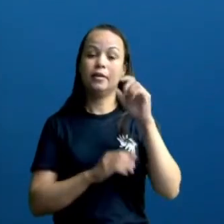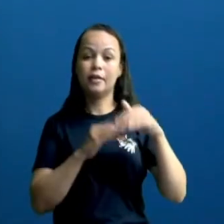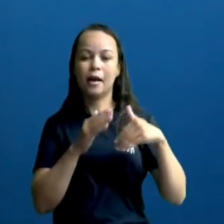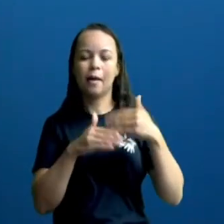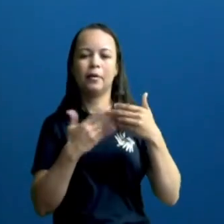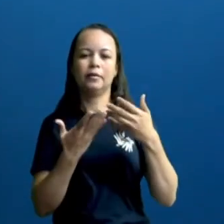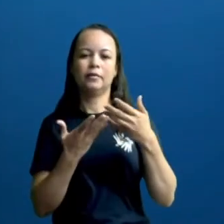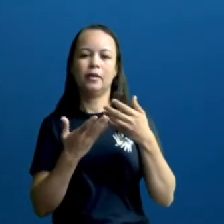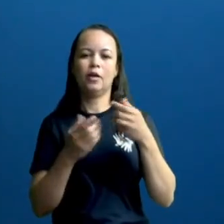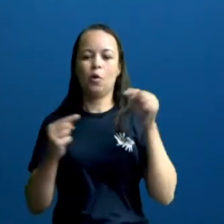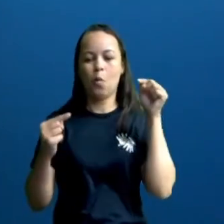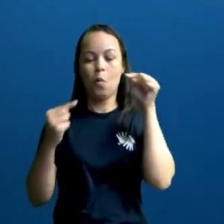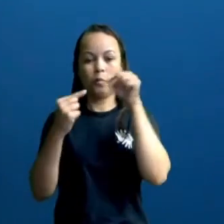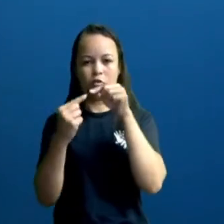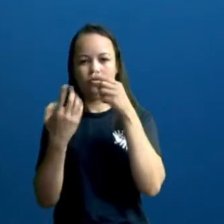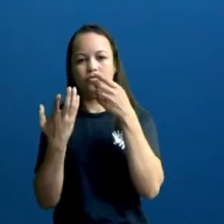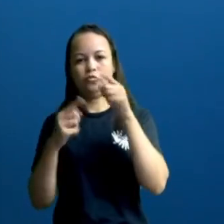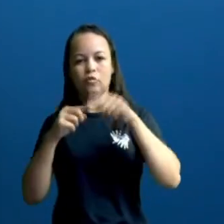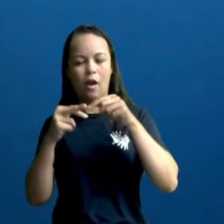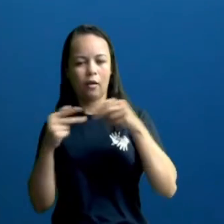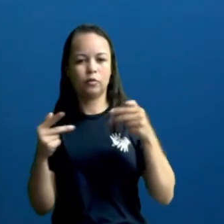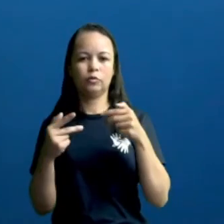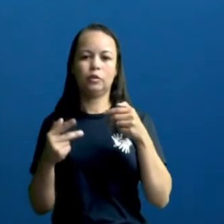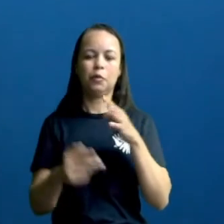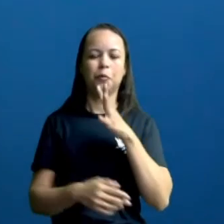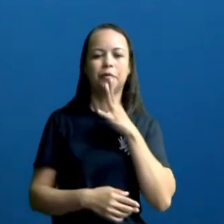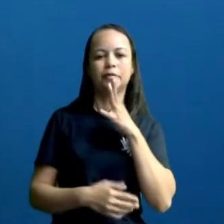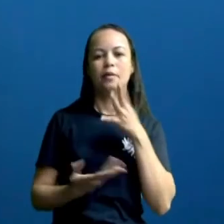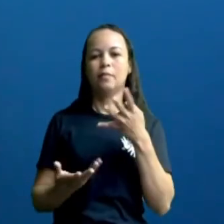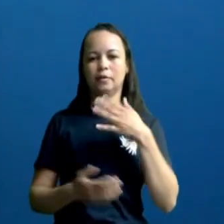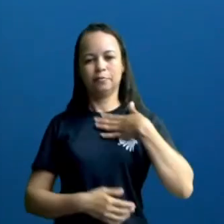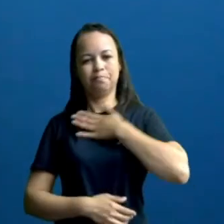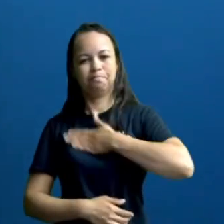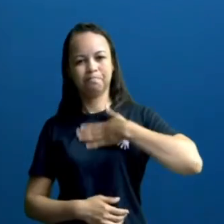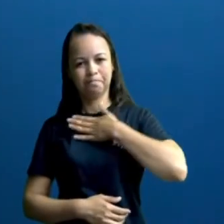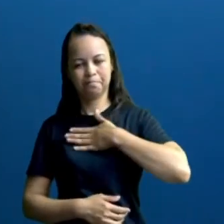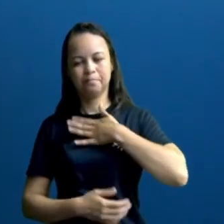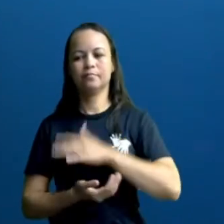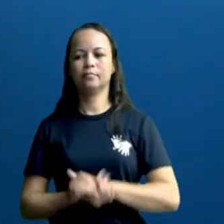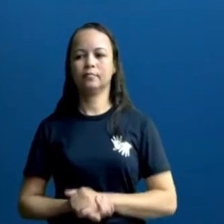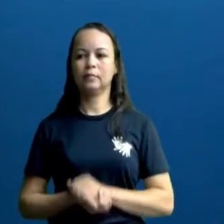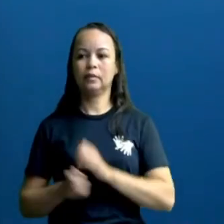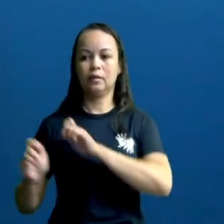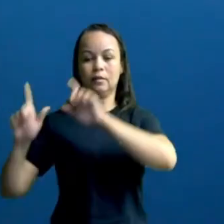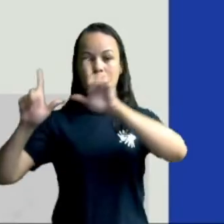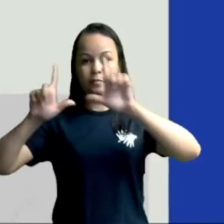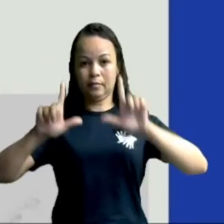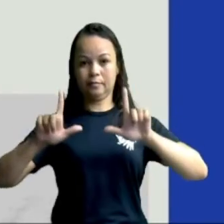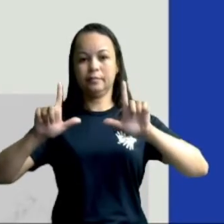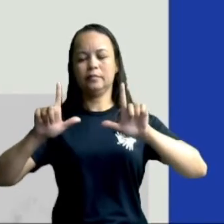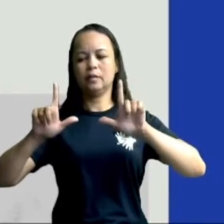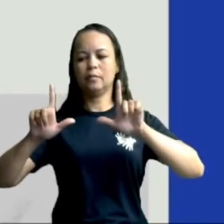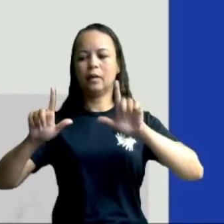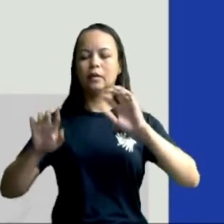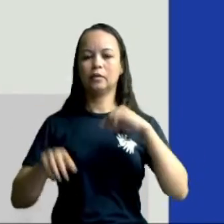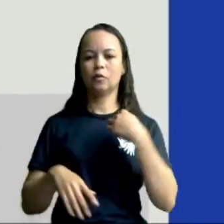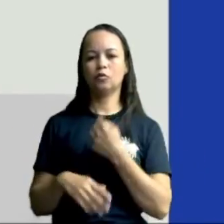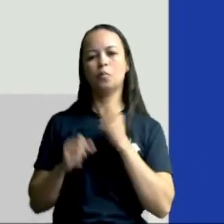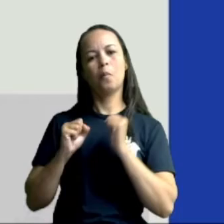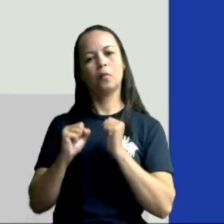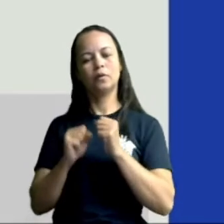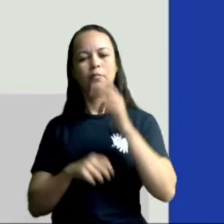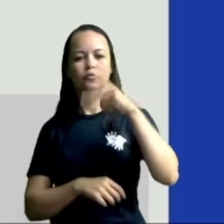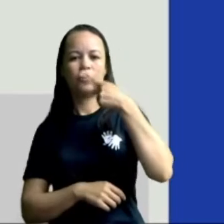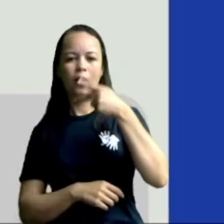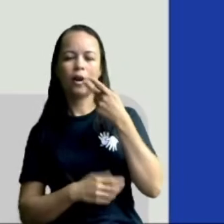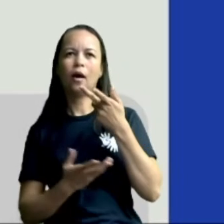apreender esse objeto do conhecimento de forma muito mais satisfatória. Abra essa imagem aí, por favor, produção, para que a gente possa justamente falar,